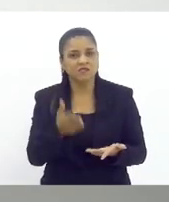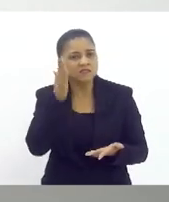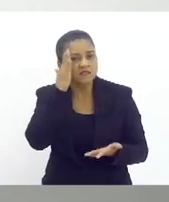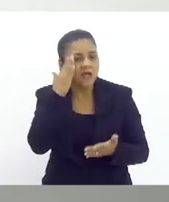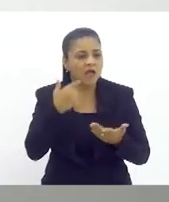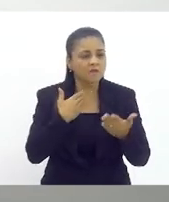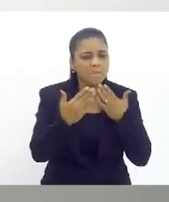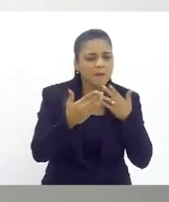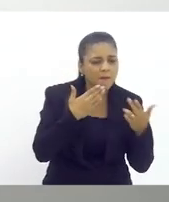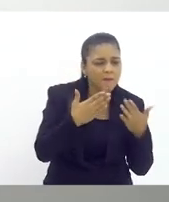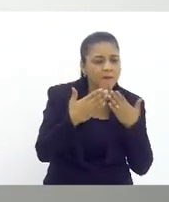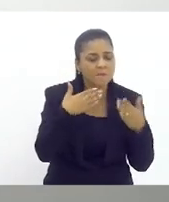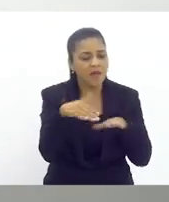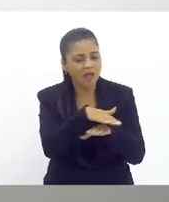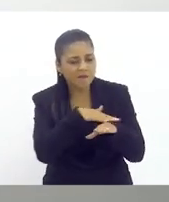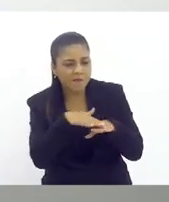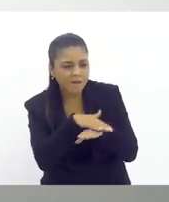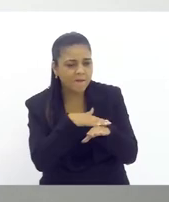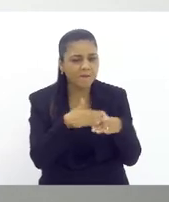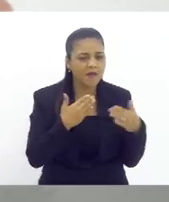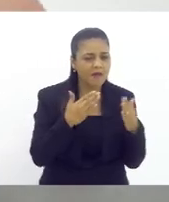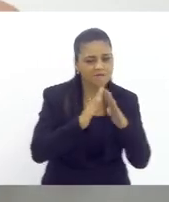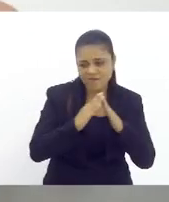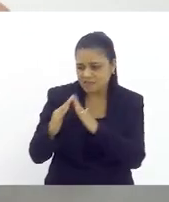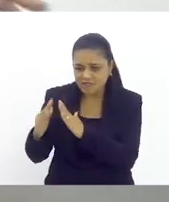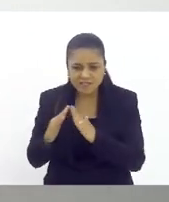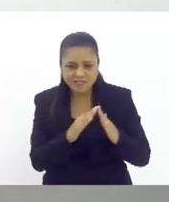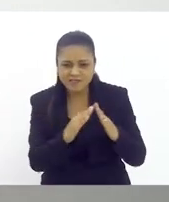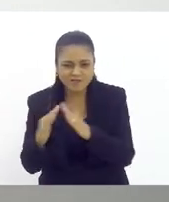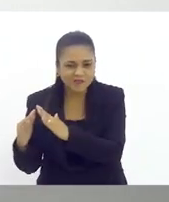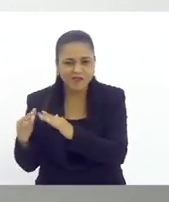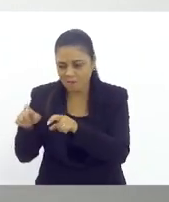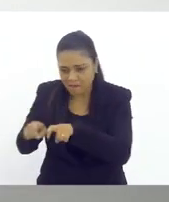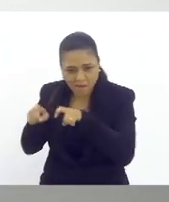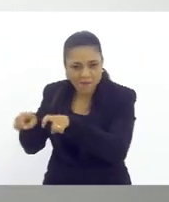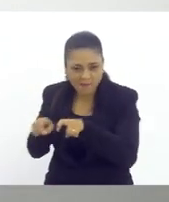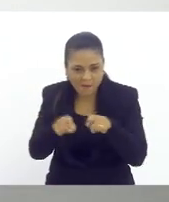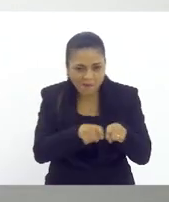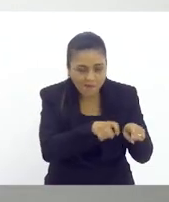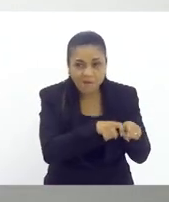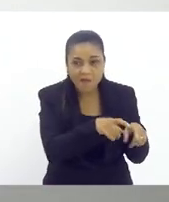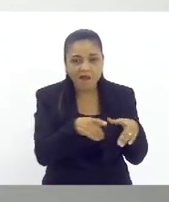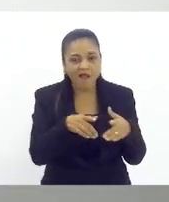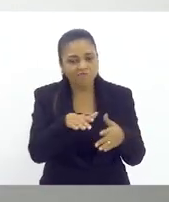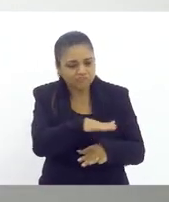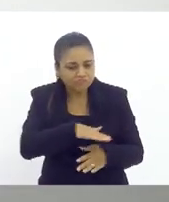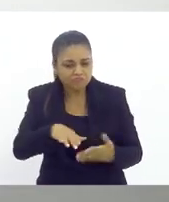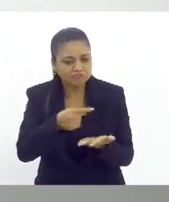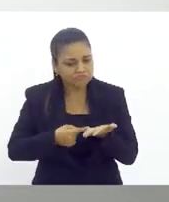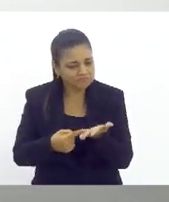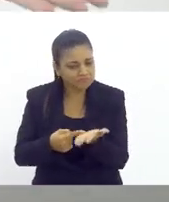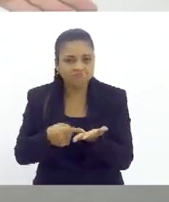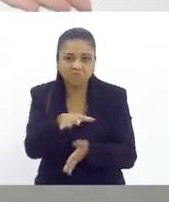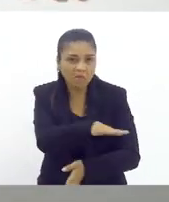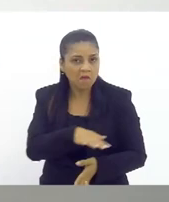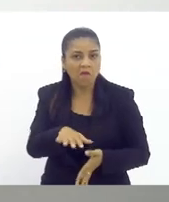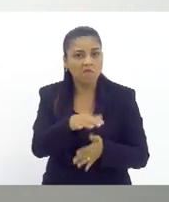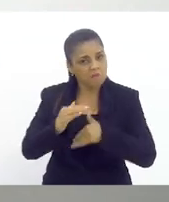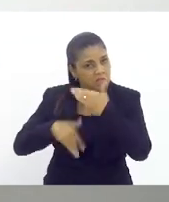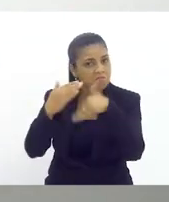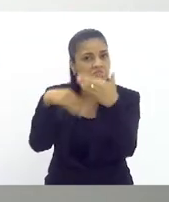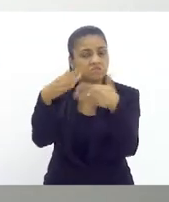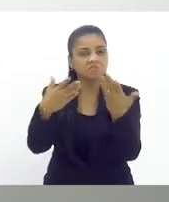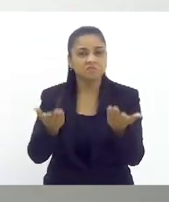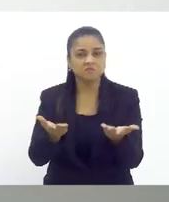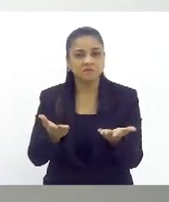já sai conversando com o nosso vizinho e pode chegar um um acordo Regional eh local que pode avançar